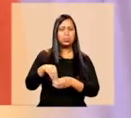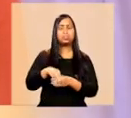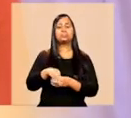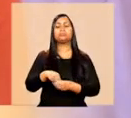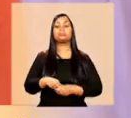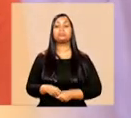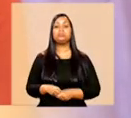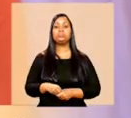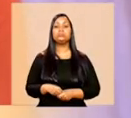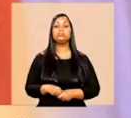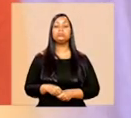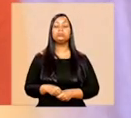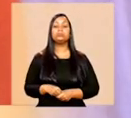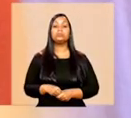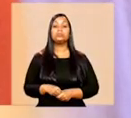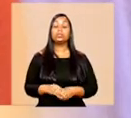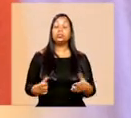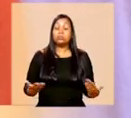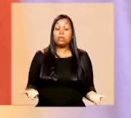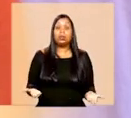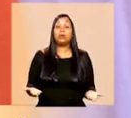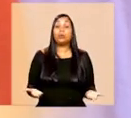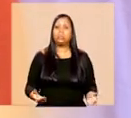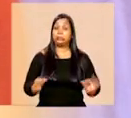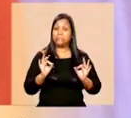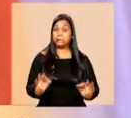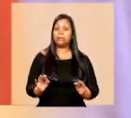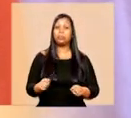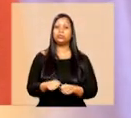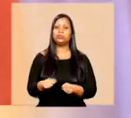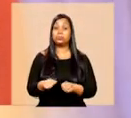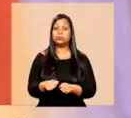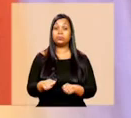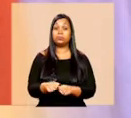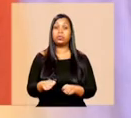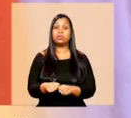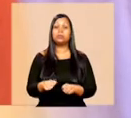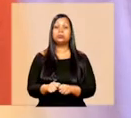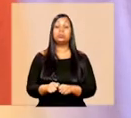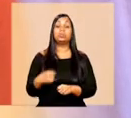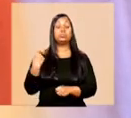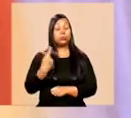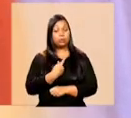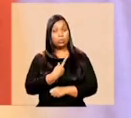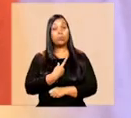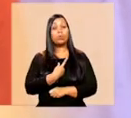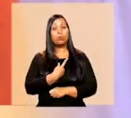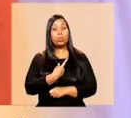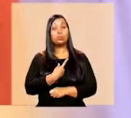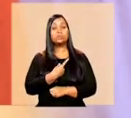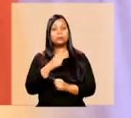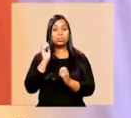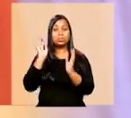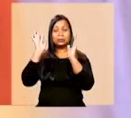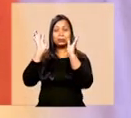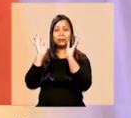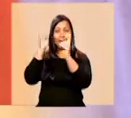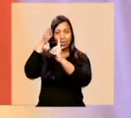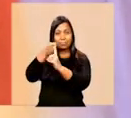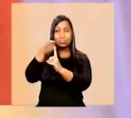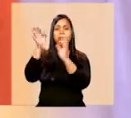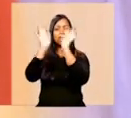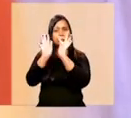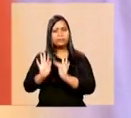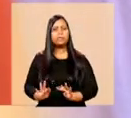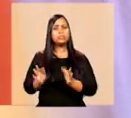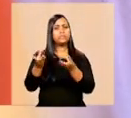regional, em outras cidades e hospitais. Então, isso certamente fez com que estejamos hoje nessa referência e